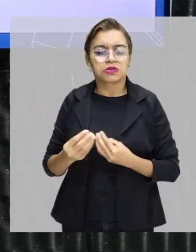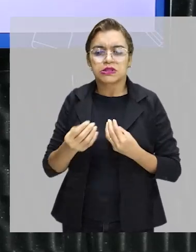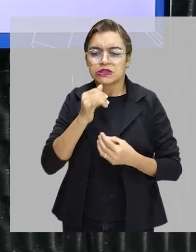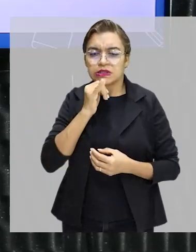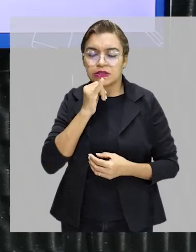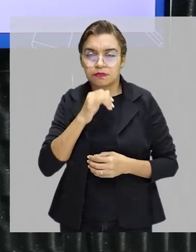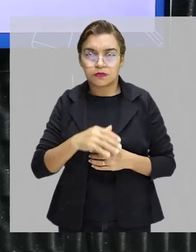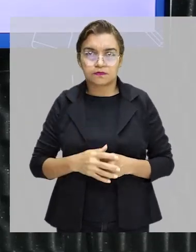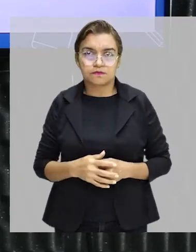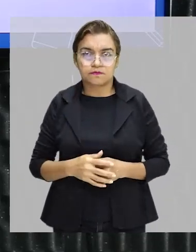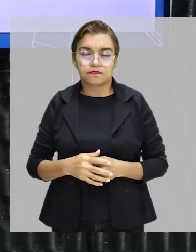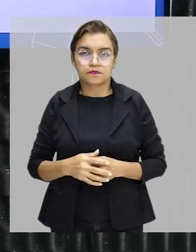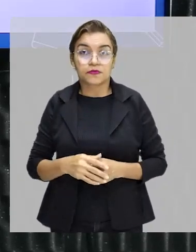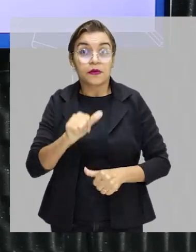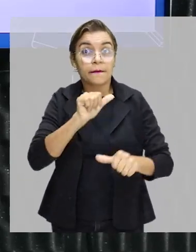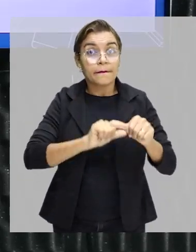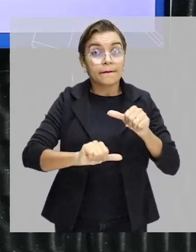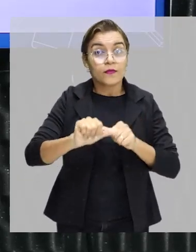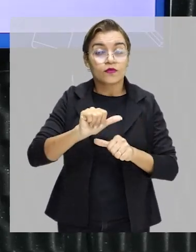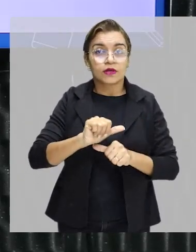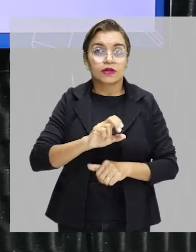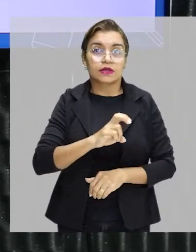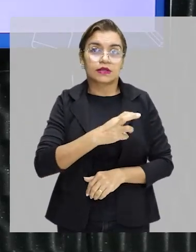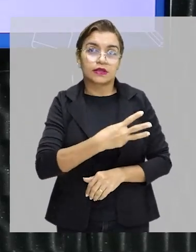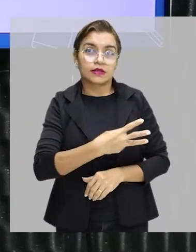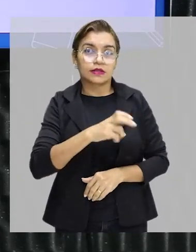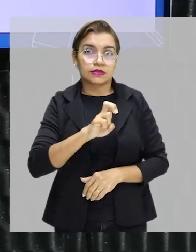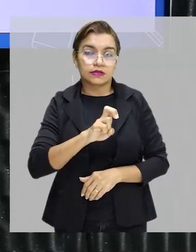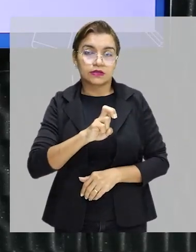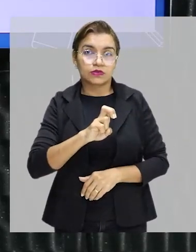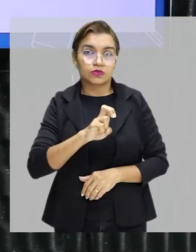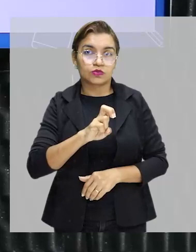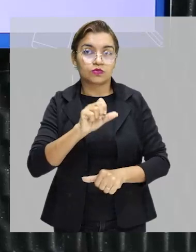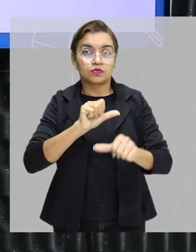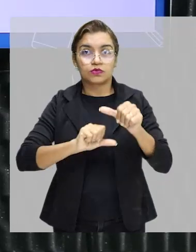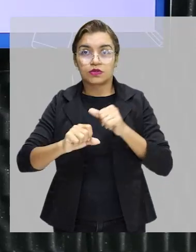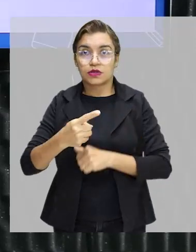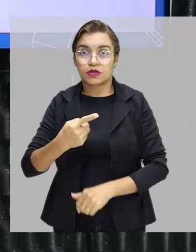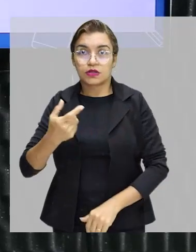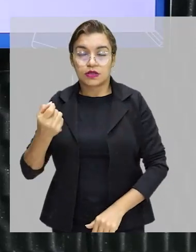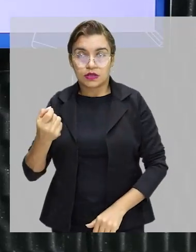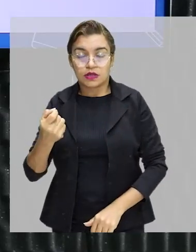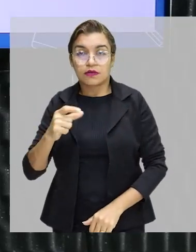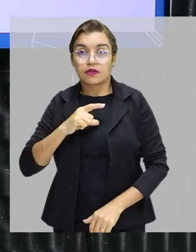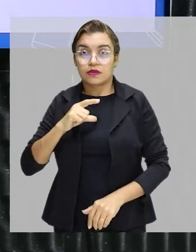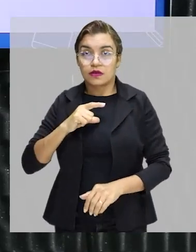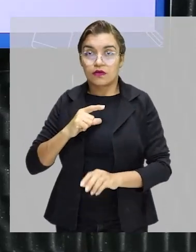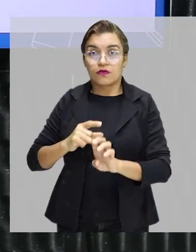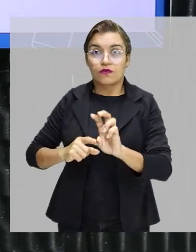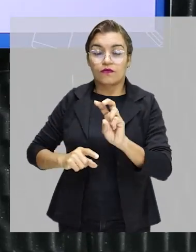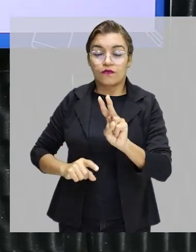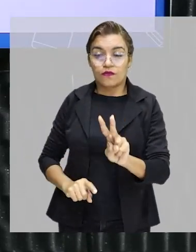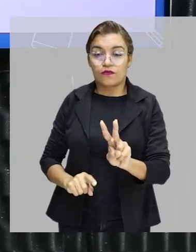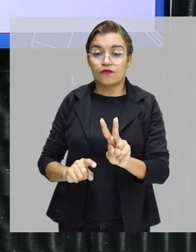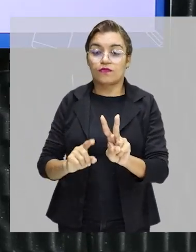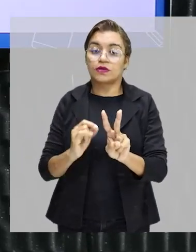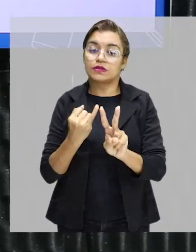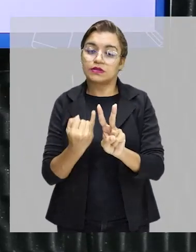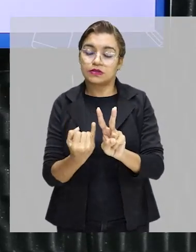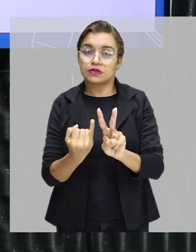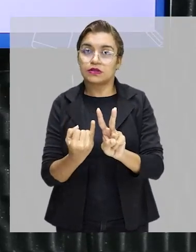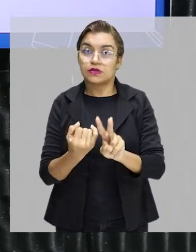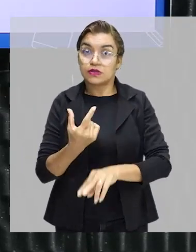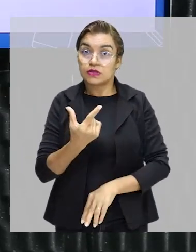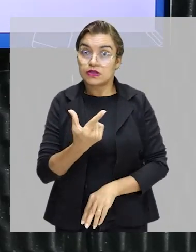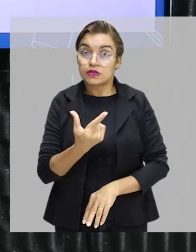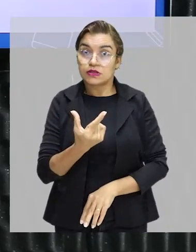caia de 35 para 10 gramas por litro, né, partindo de um volume inicial de 600 litros, né,